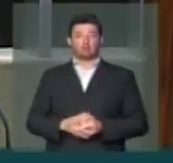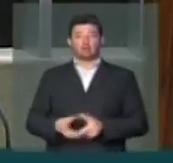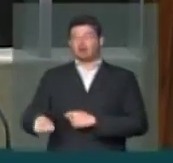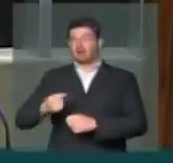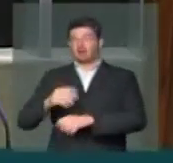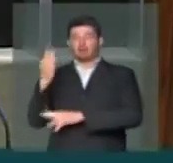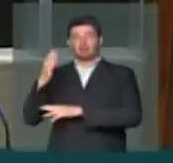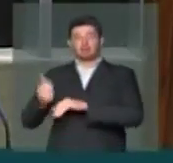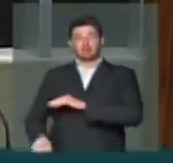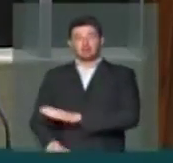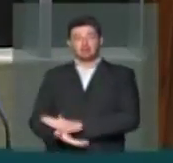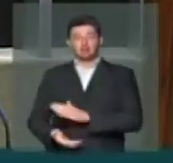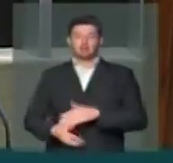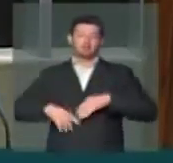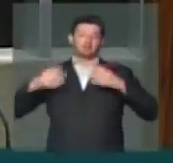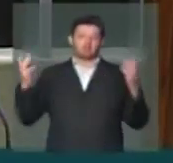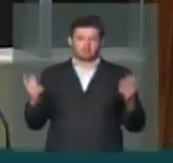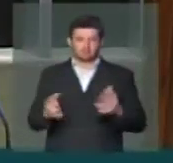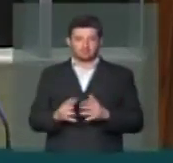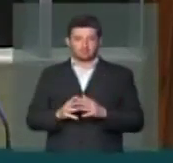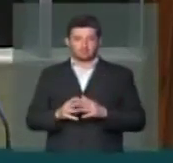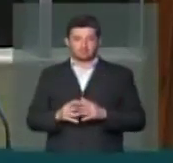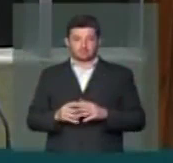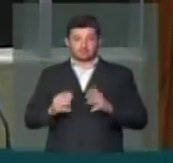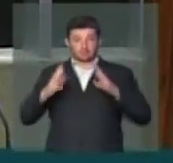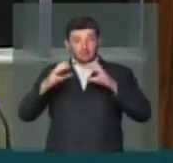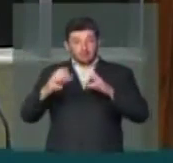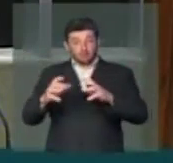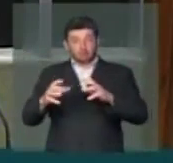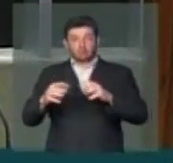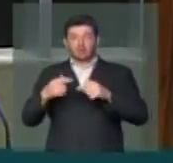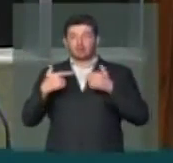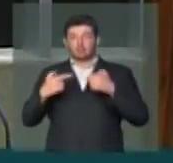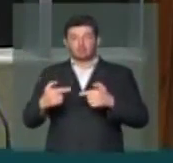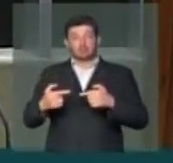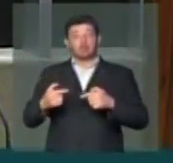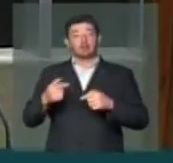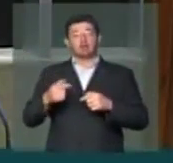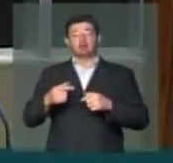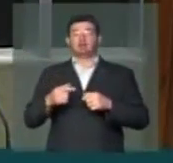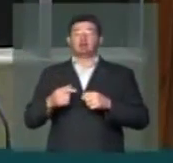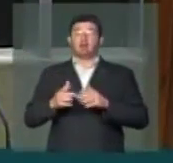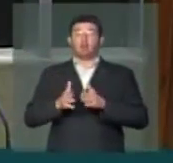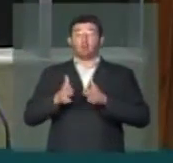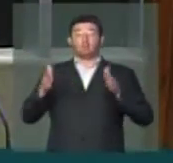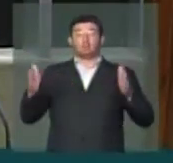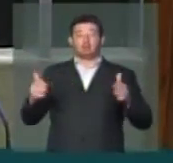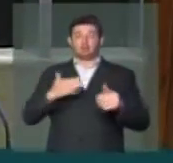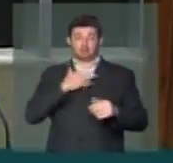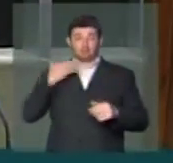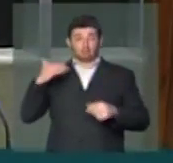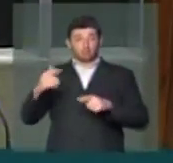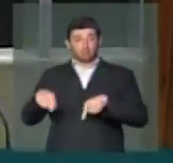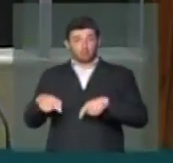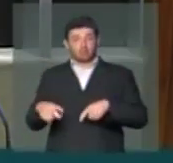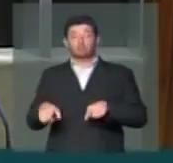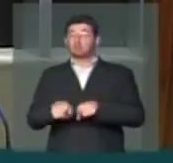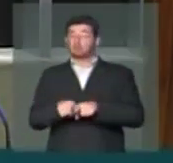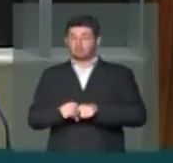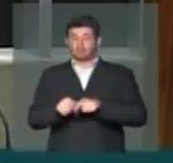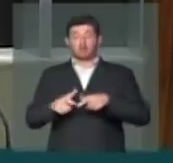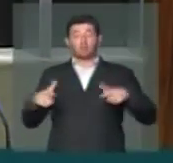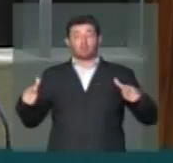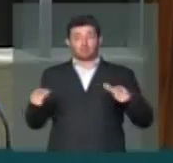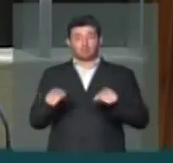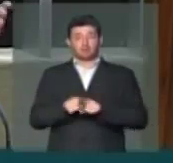contrabando de madeira, enfim. Os conflitos crescem e as mortes no campo, sobretudo, também,